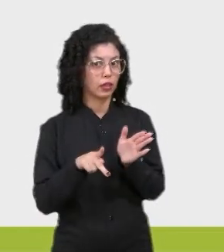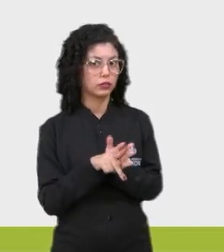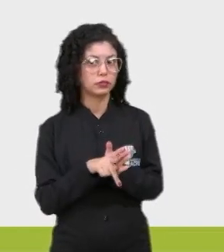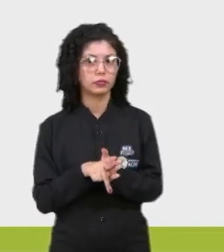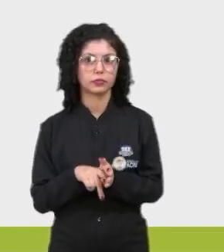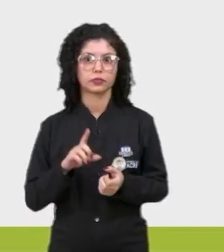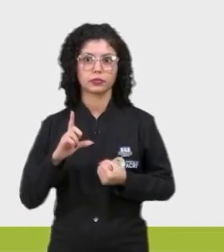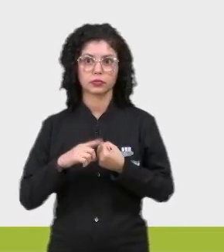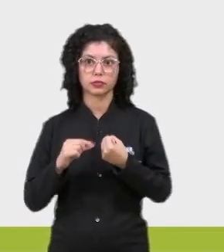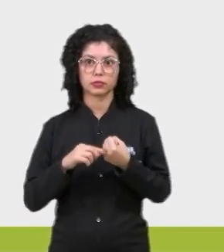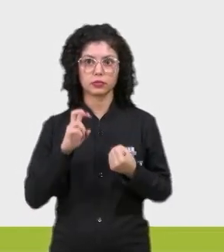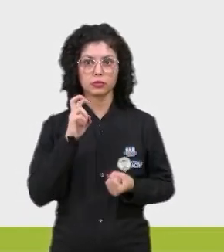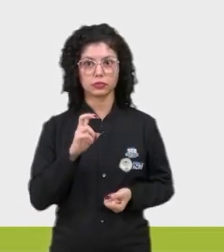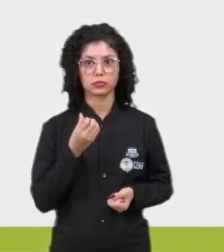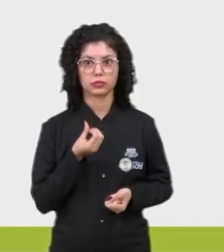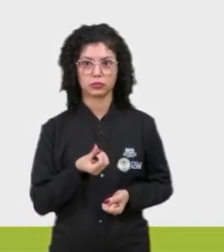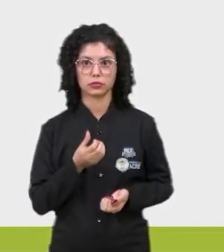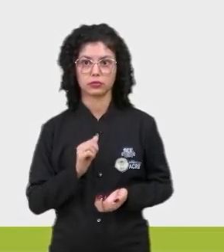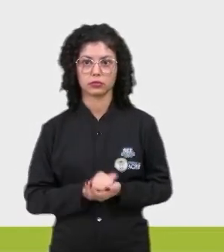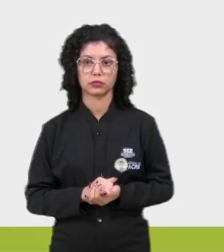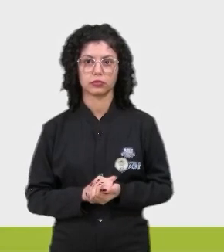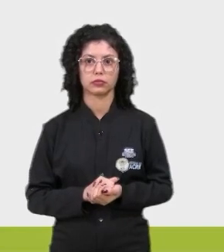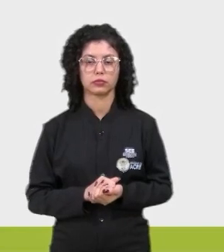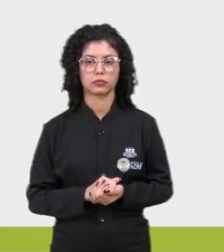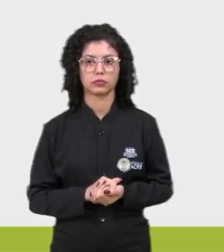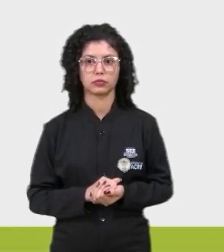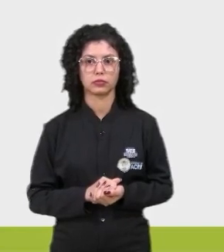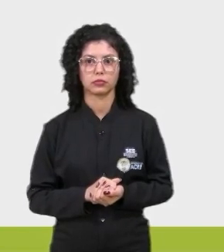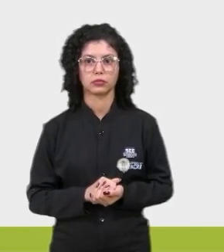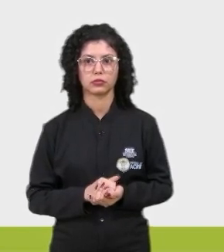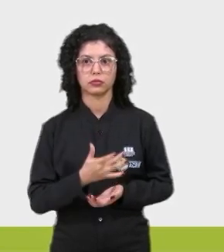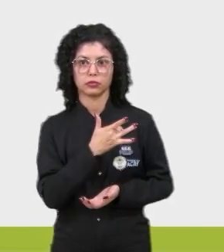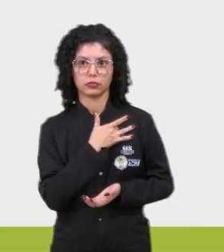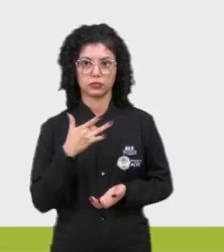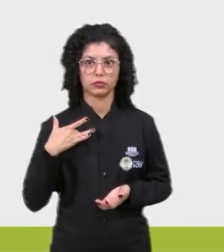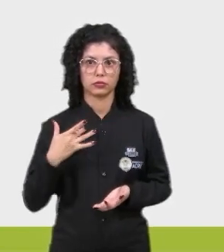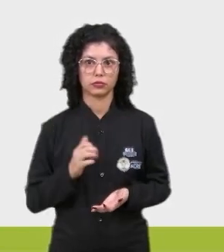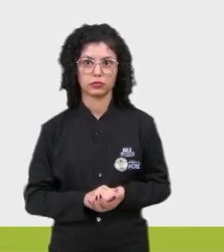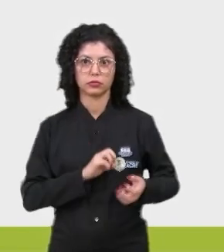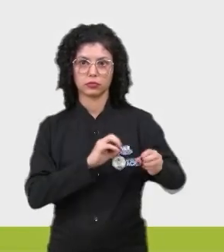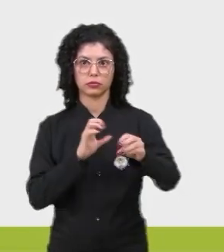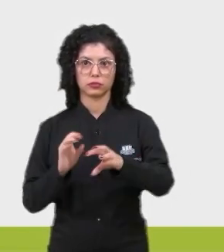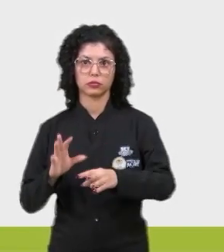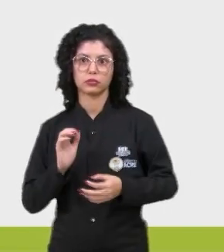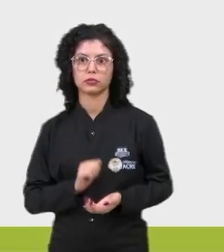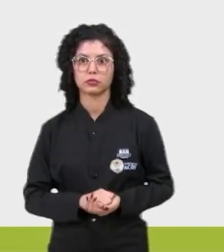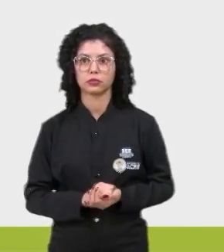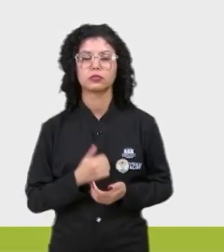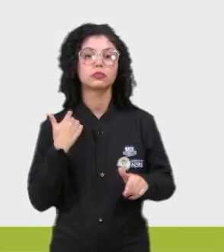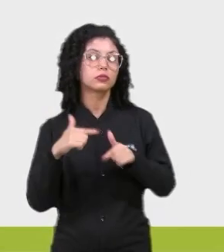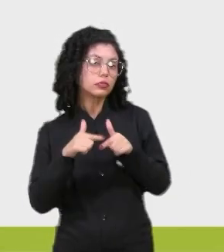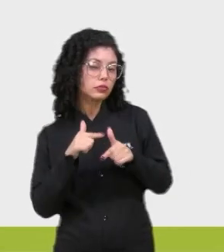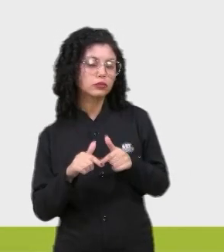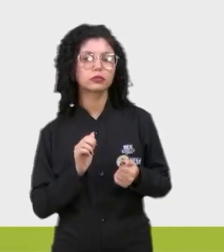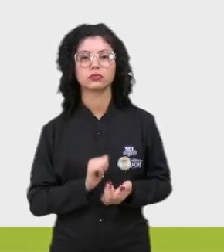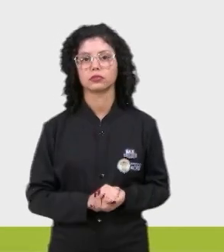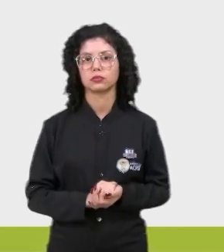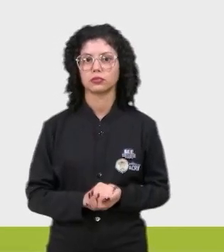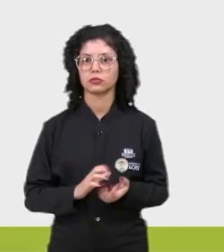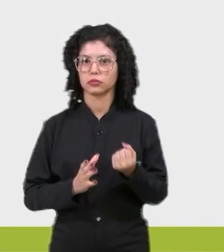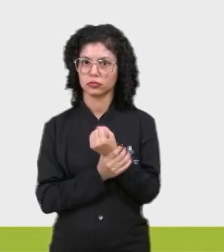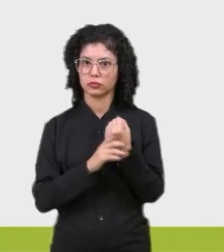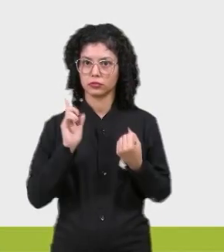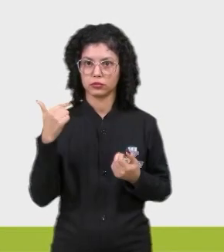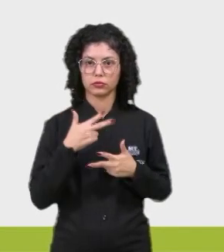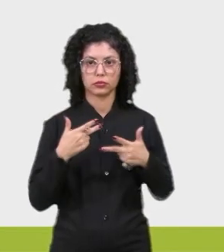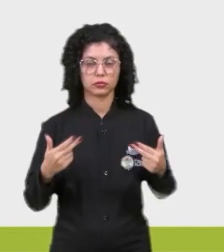artigo 5º. Artigo 6º fala sobre saúde, educação, trabalho e lazer, segurança, muitas